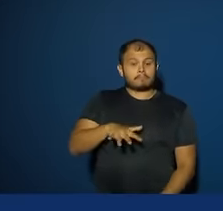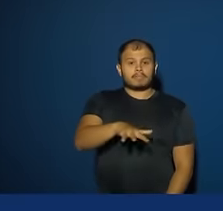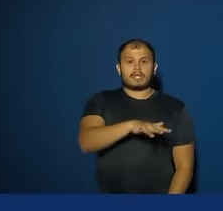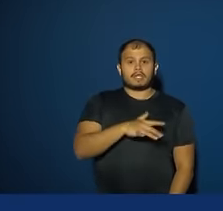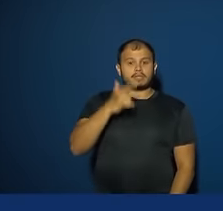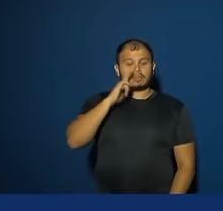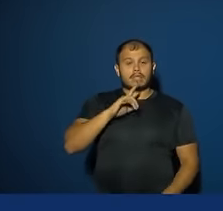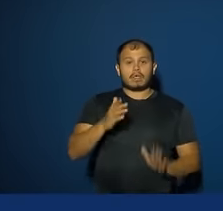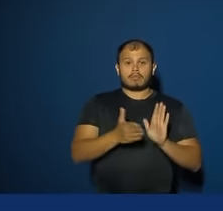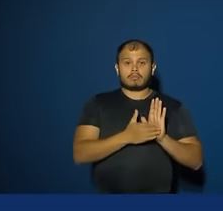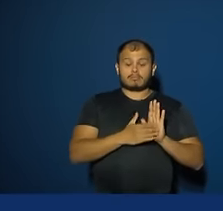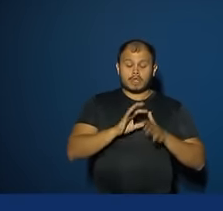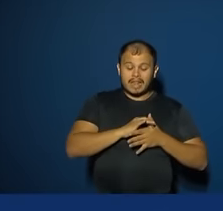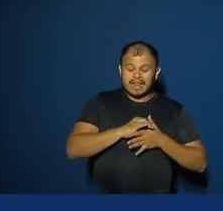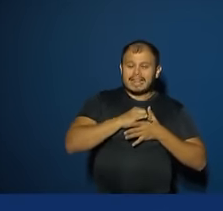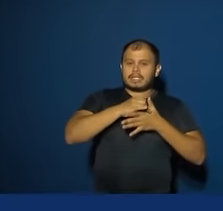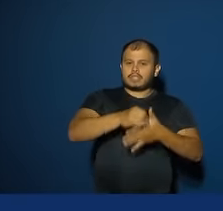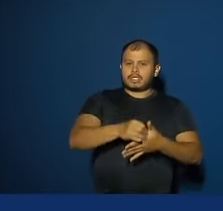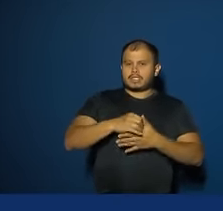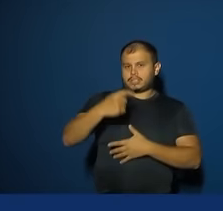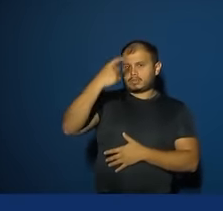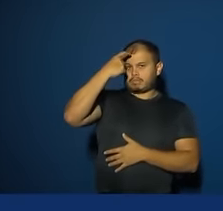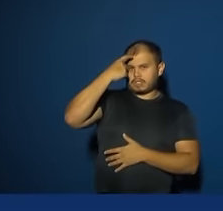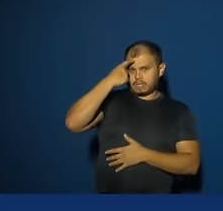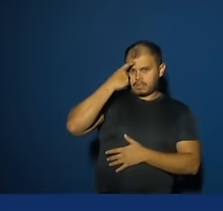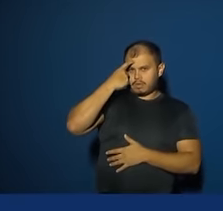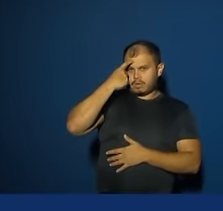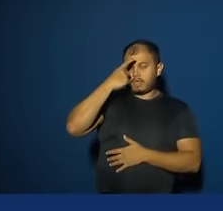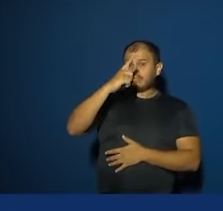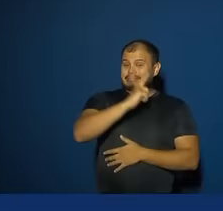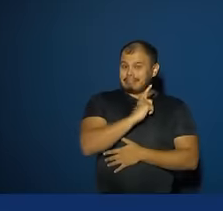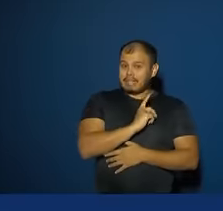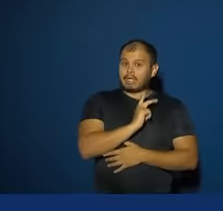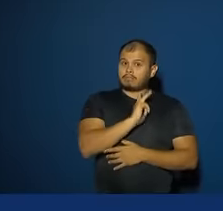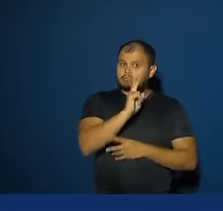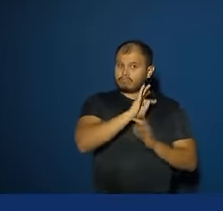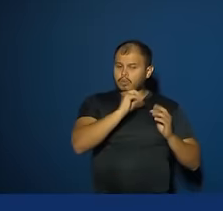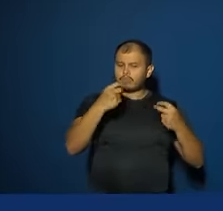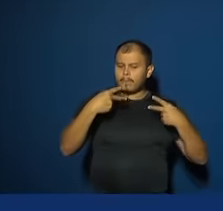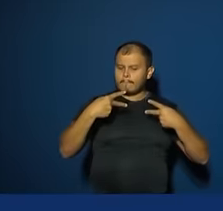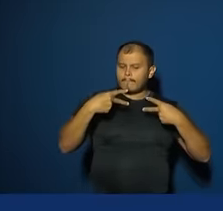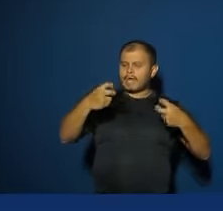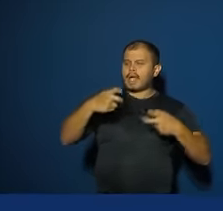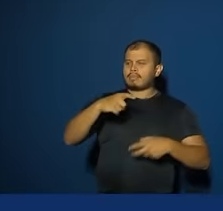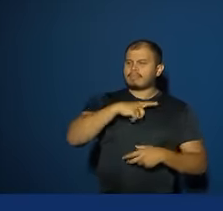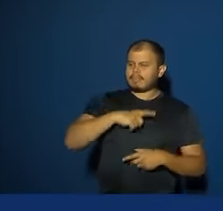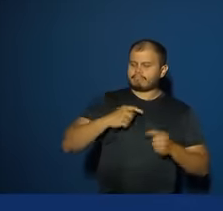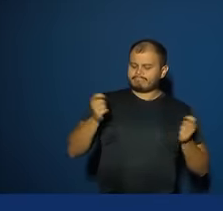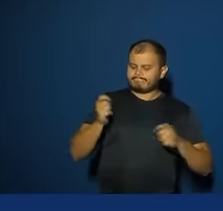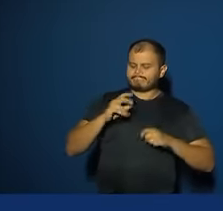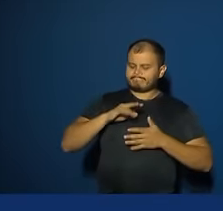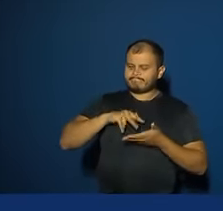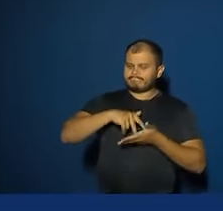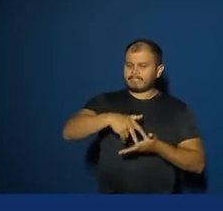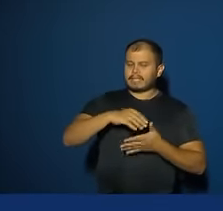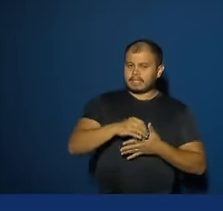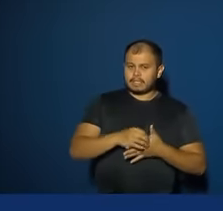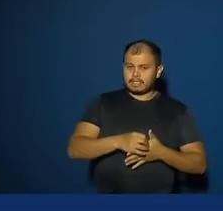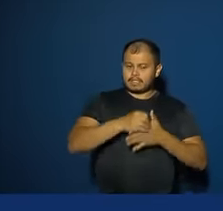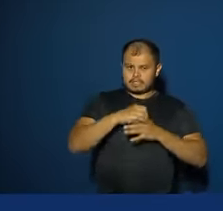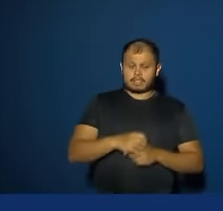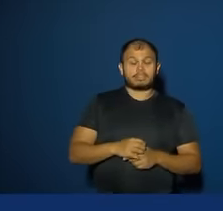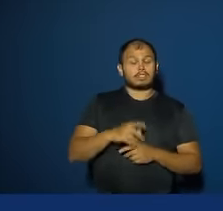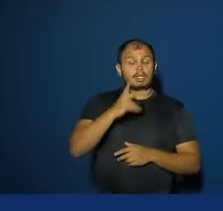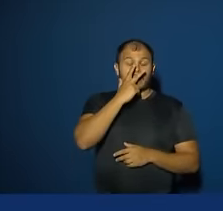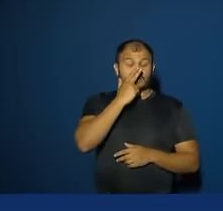uma liderança ental a gente é percebido como potencial como alguma coisa assim e eu acho que a maneira de você